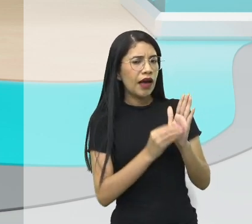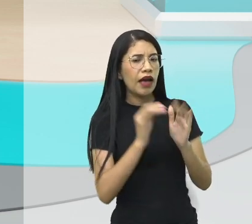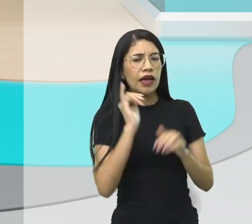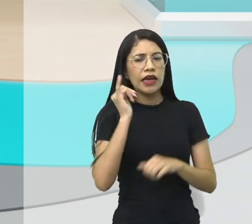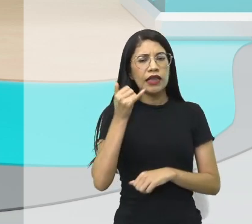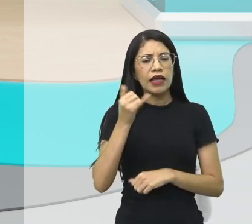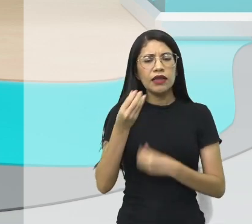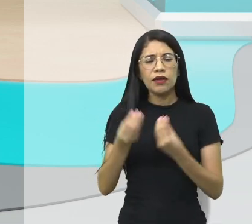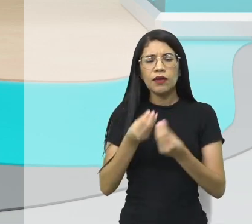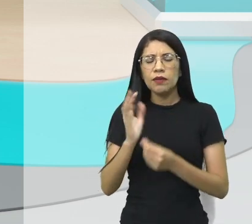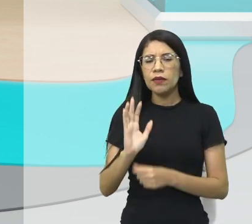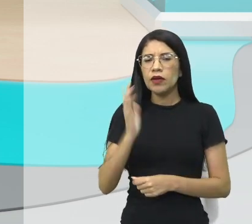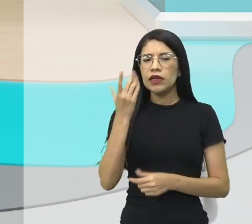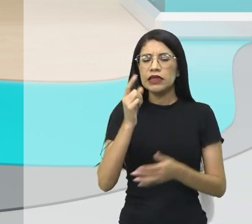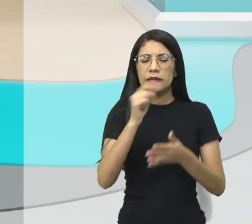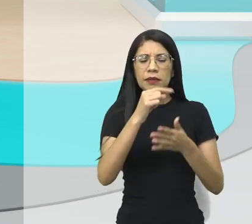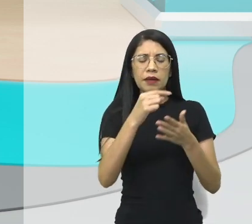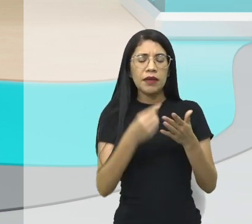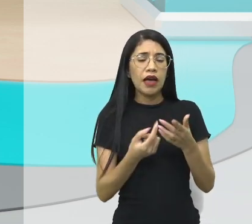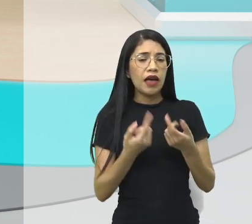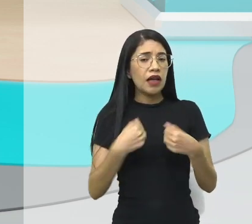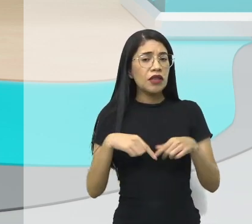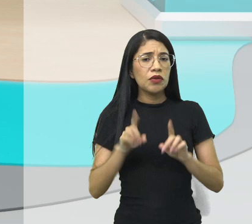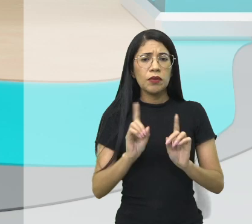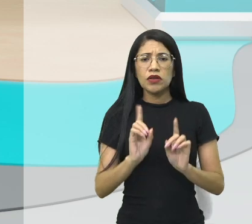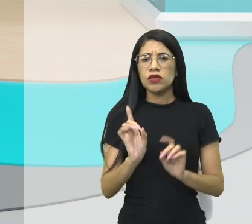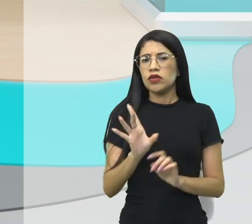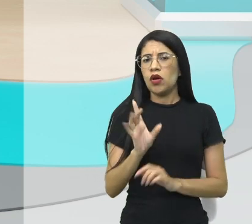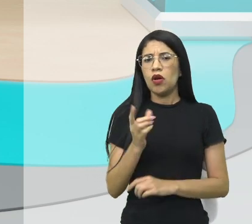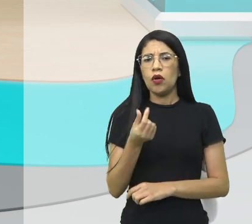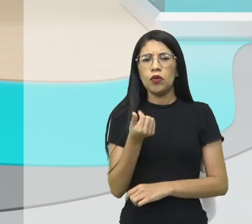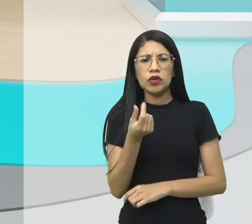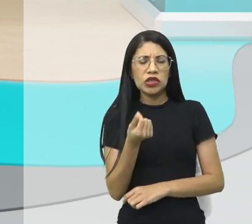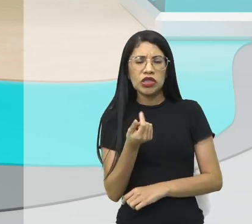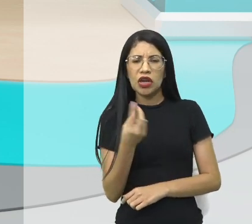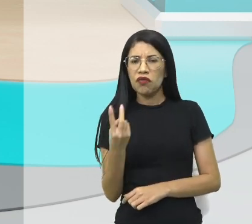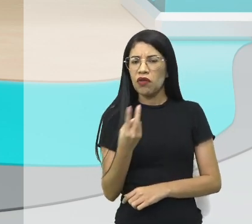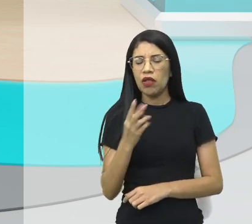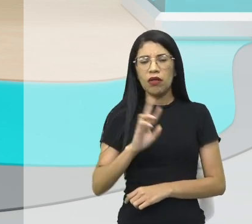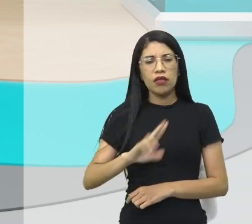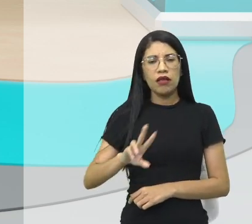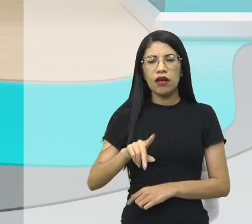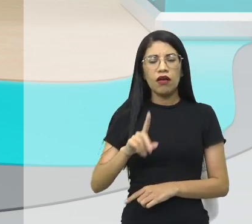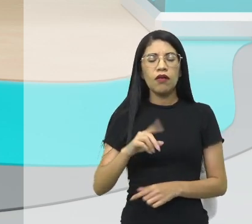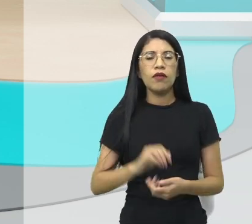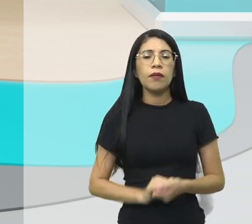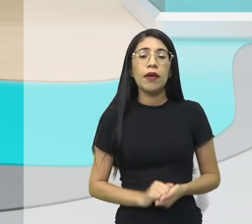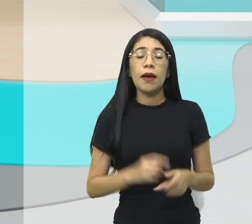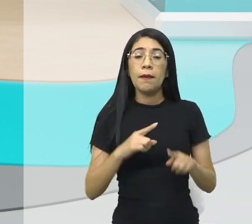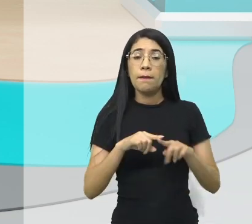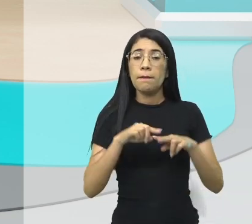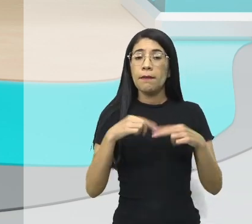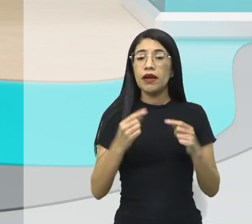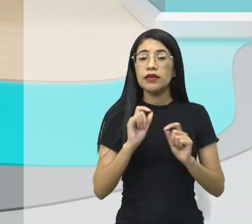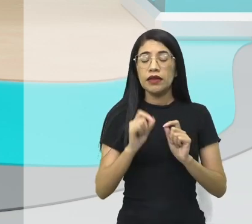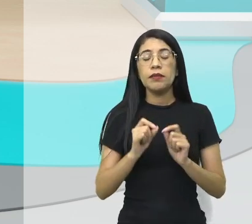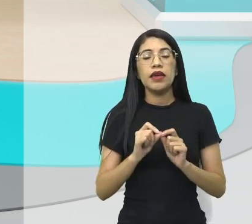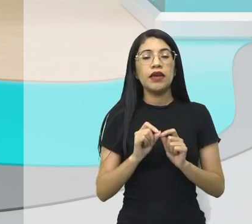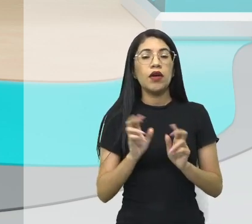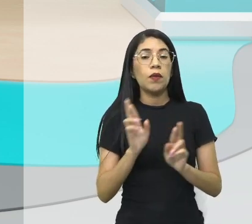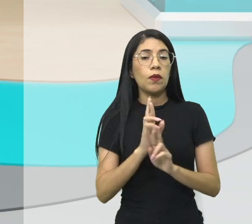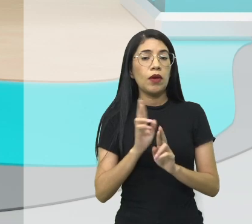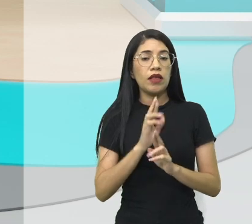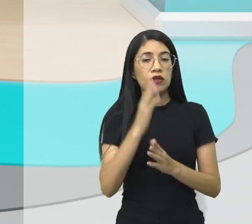que aconteceu, fala que não é só questão de dinheiro, né? Ainda fala que, devido a isso, a relação tá o